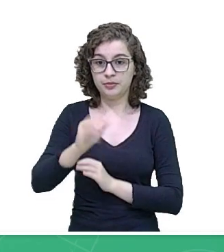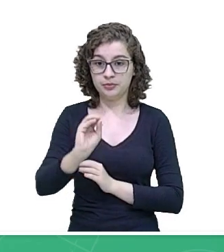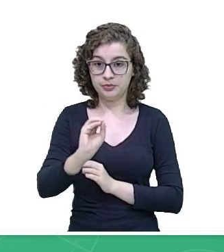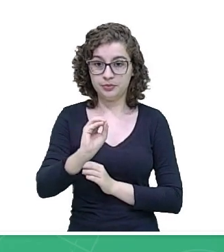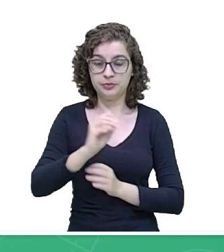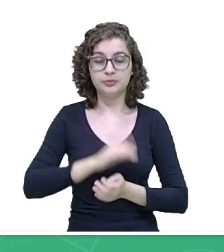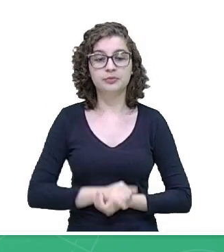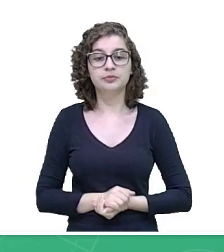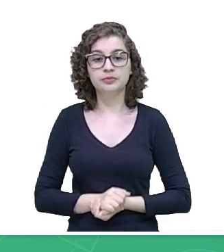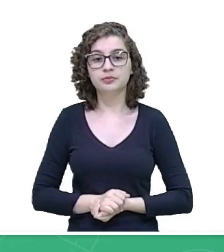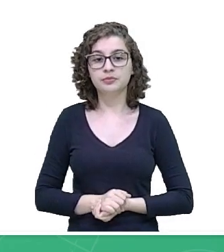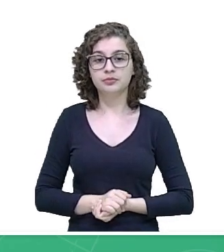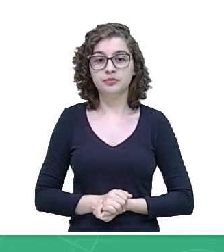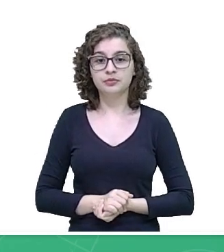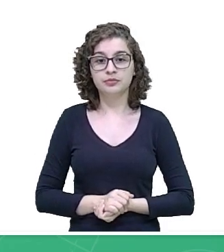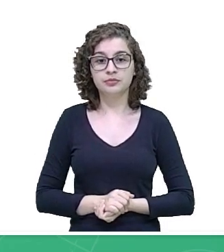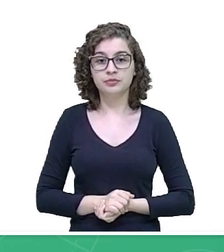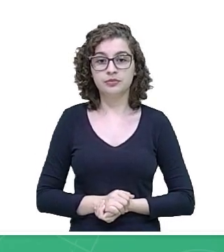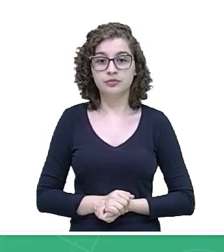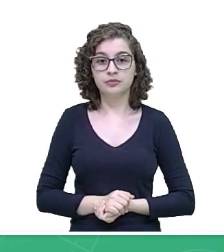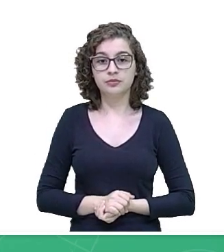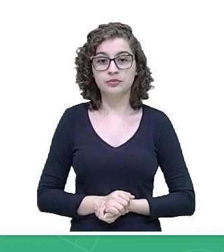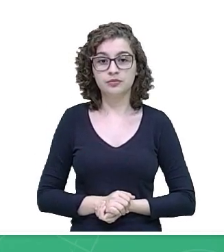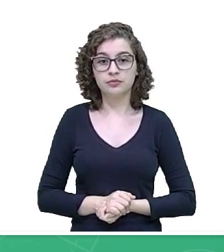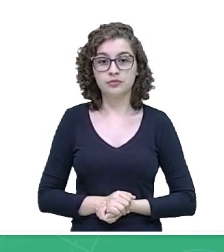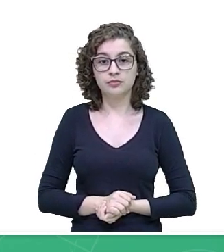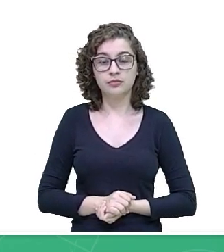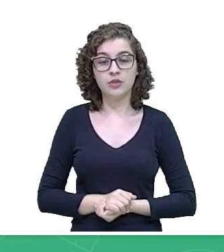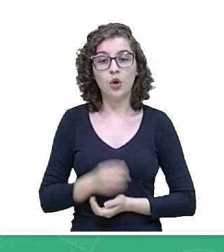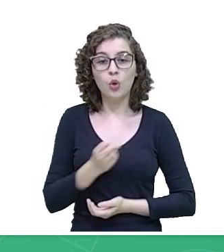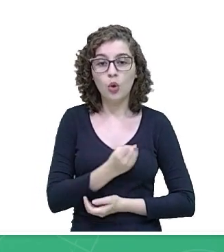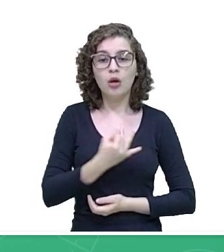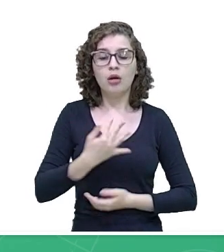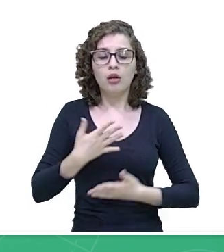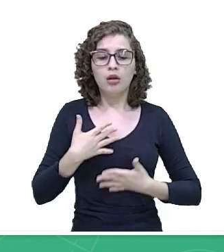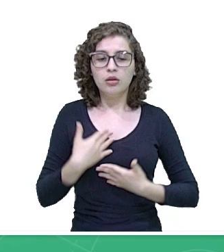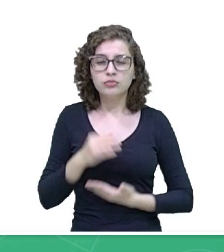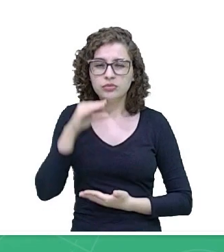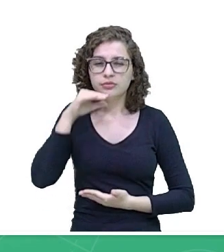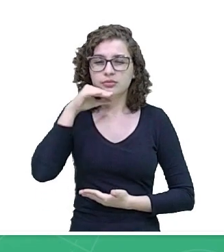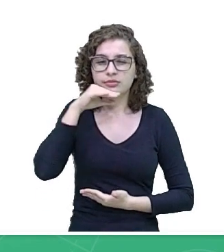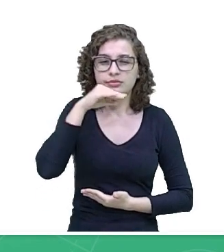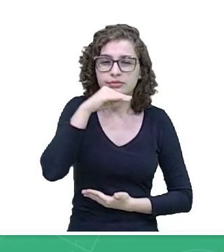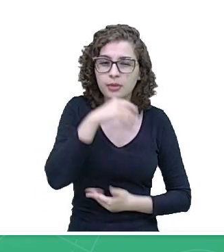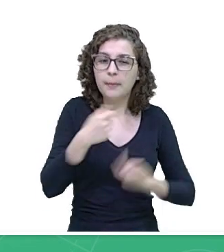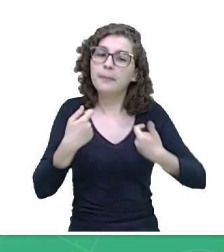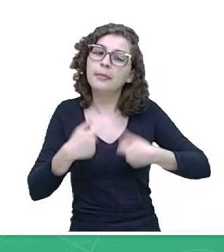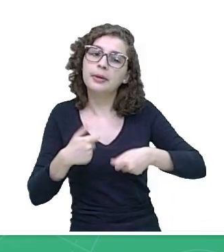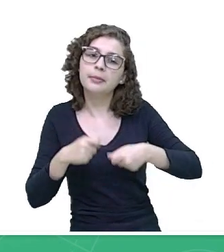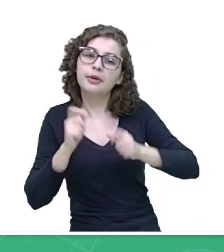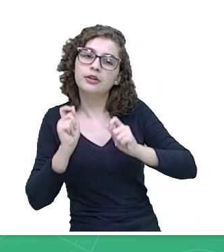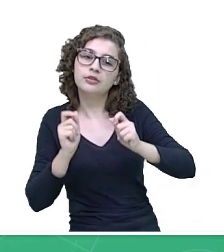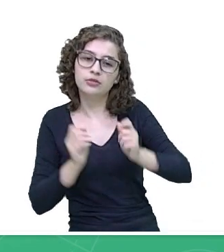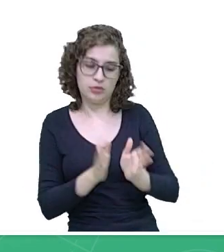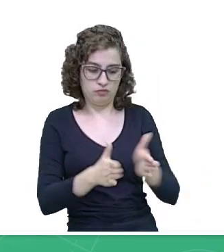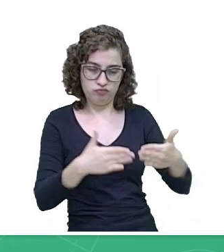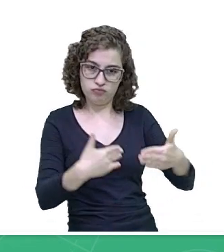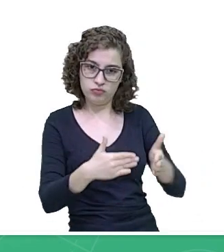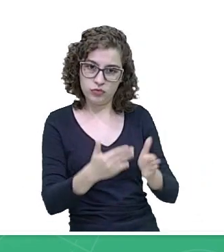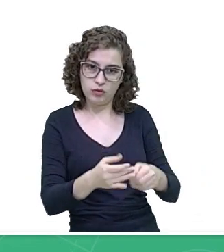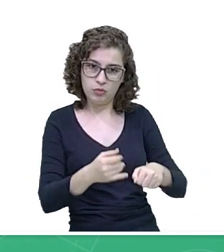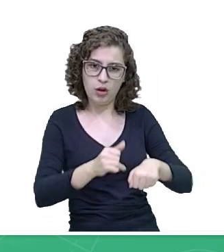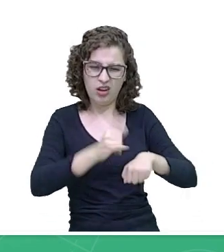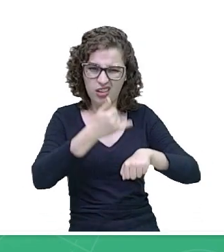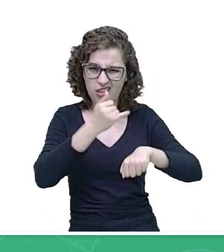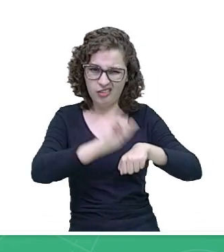diz o seguinte. Determine a quantidade de calor necessária para